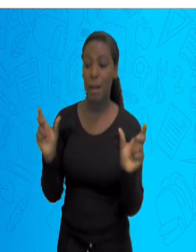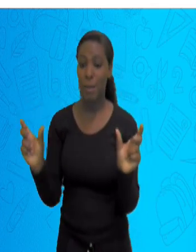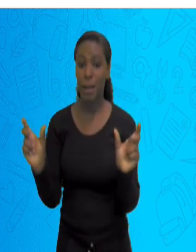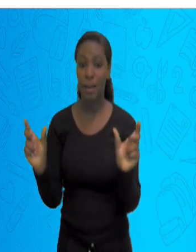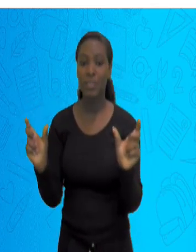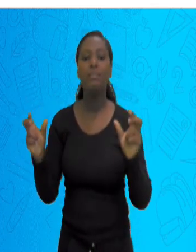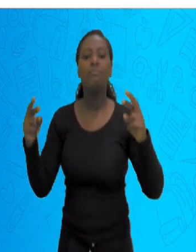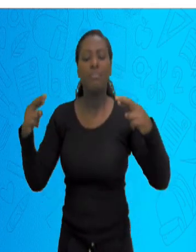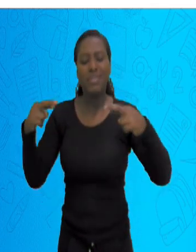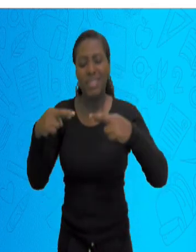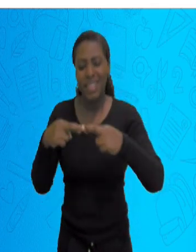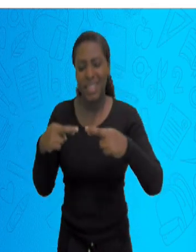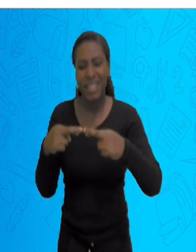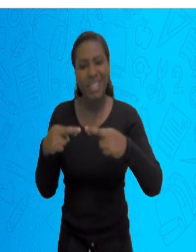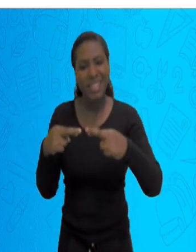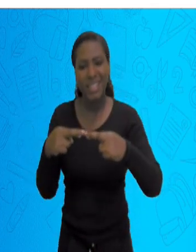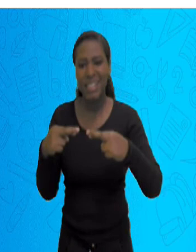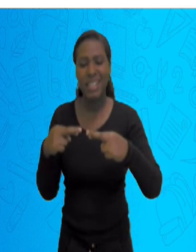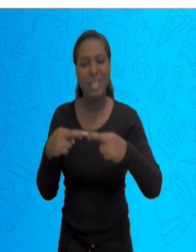Canto e pranto.